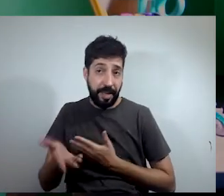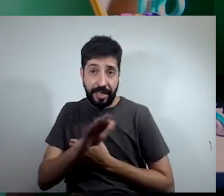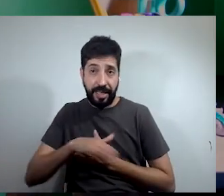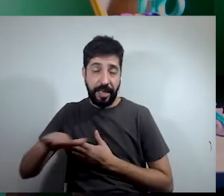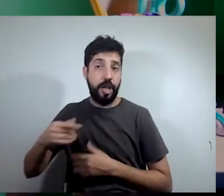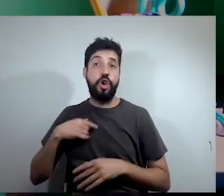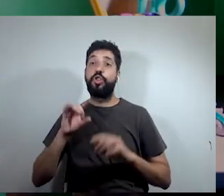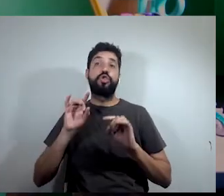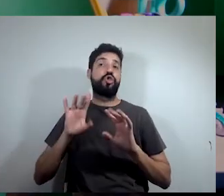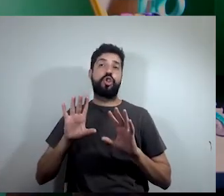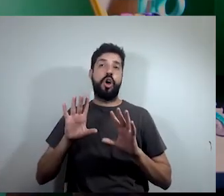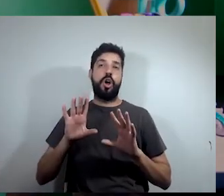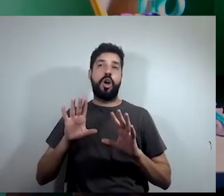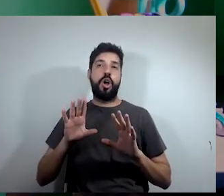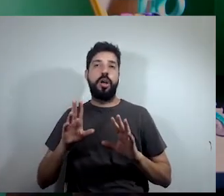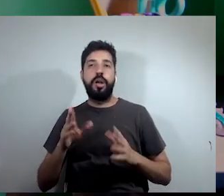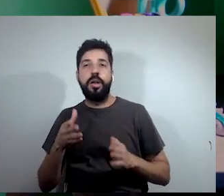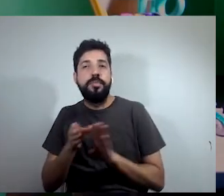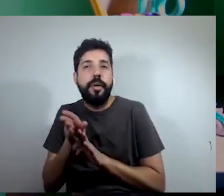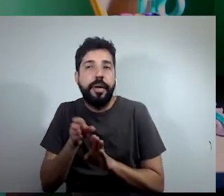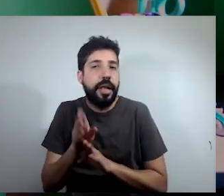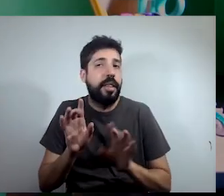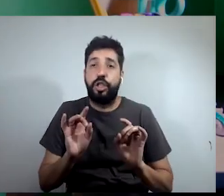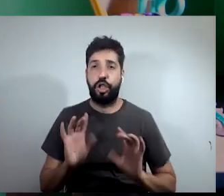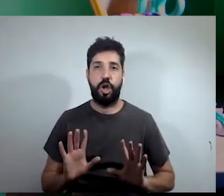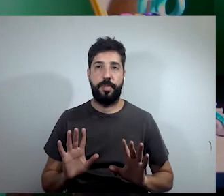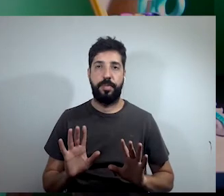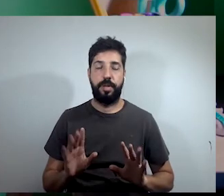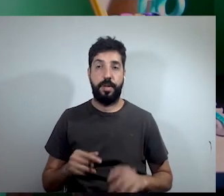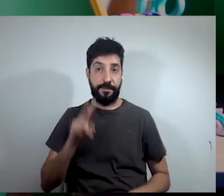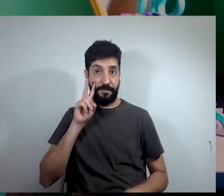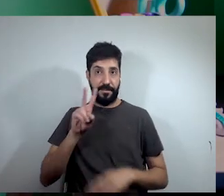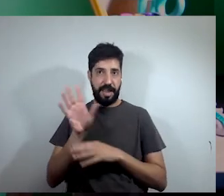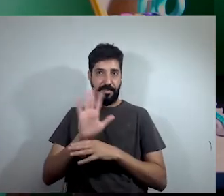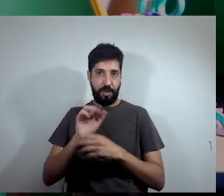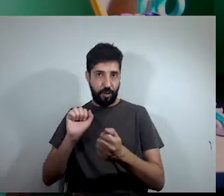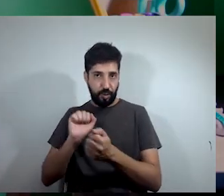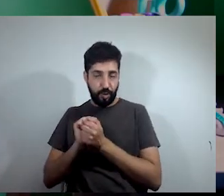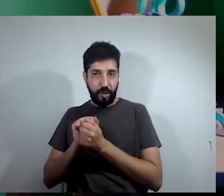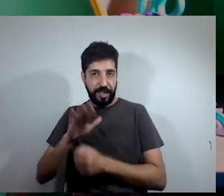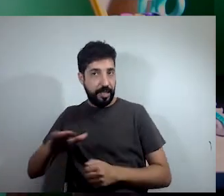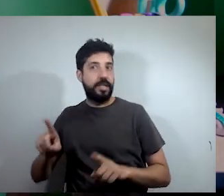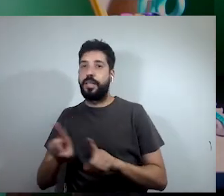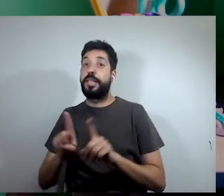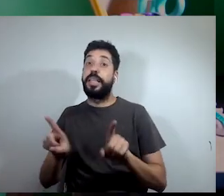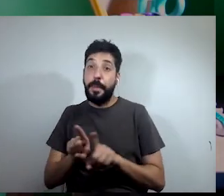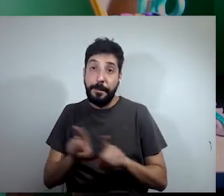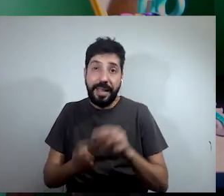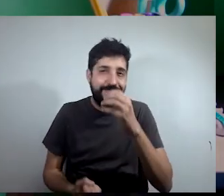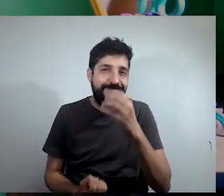eu apenas mediei esse processo. Então, não só ver filmes com as crianças, mas fazer filmes com